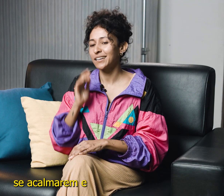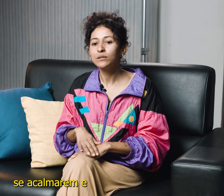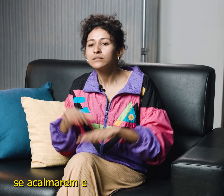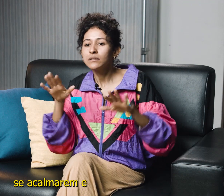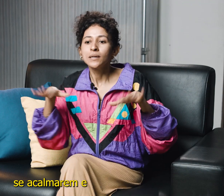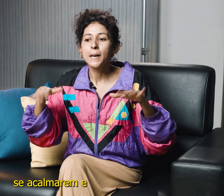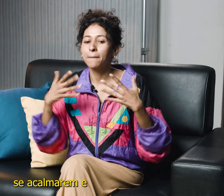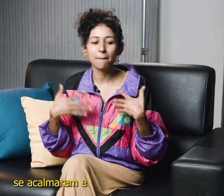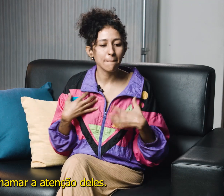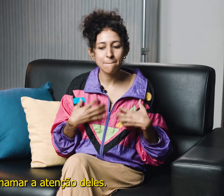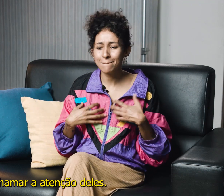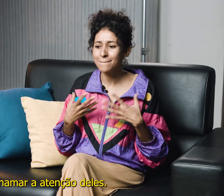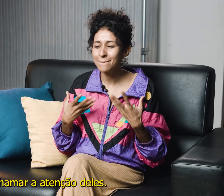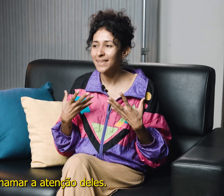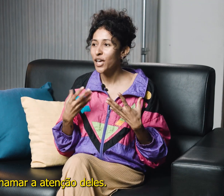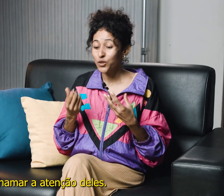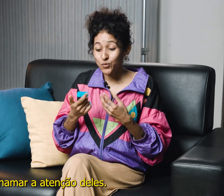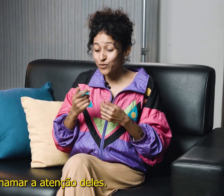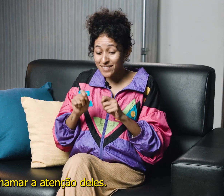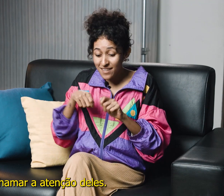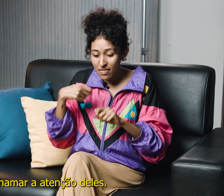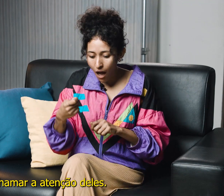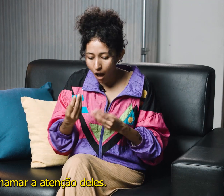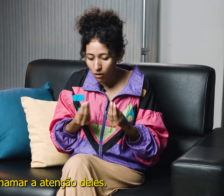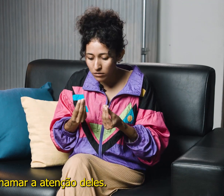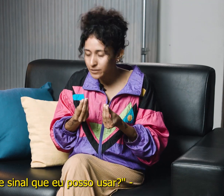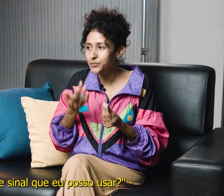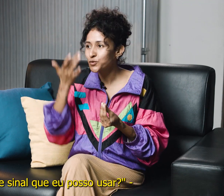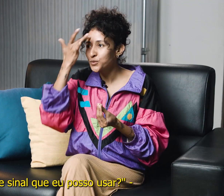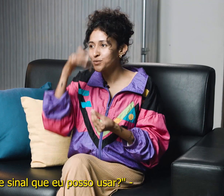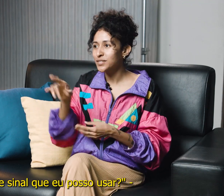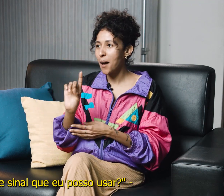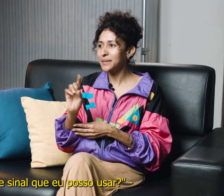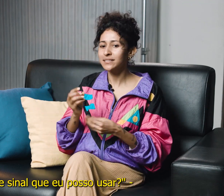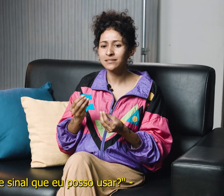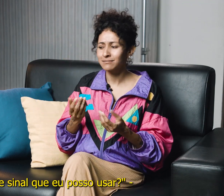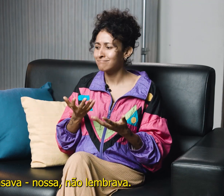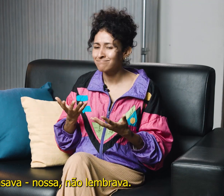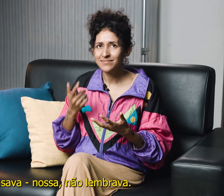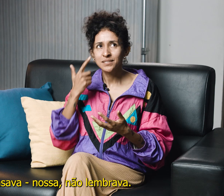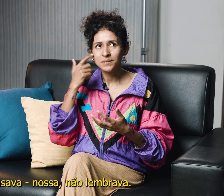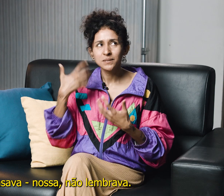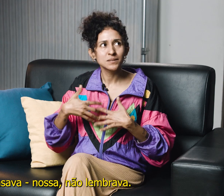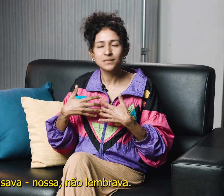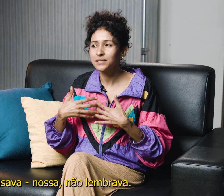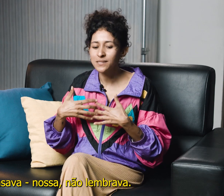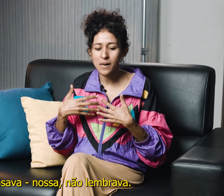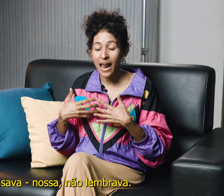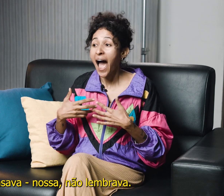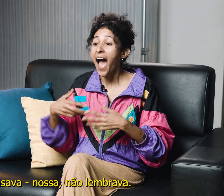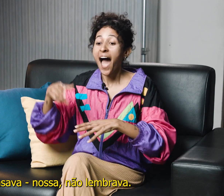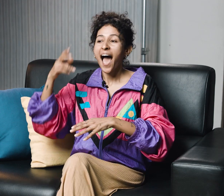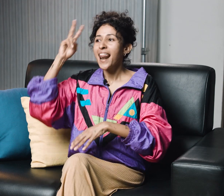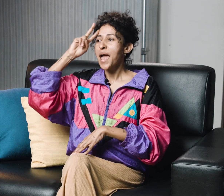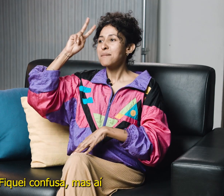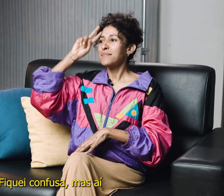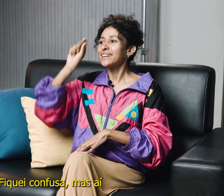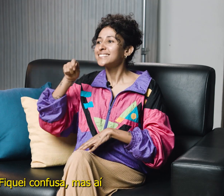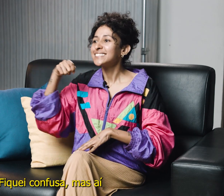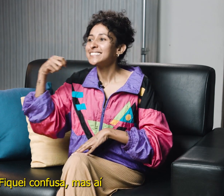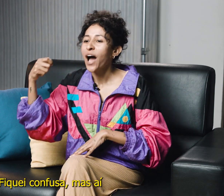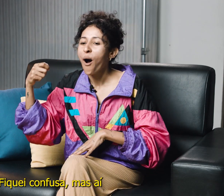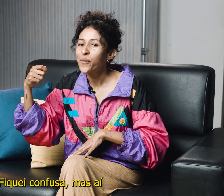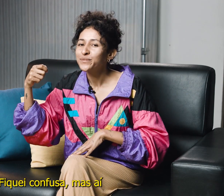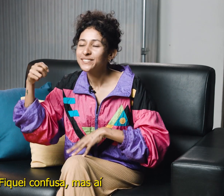se acalmarem, chamar a atenção deles, né? Ai, que sinal que eu posso usar? Eu pensava, nossa, eu não lembrava,